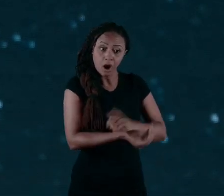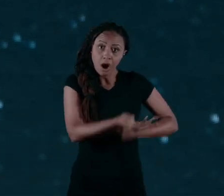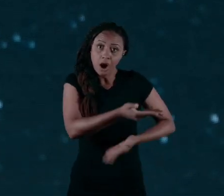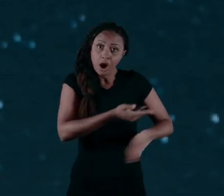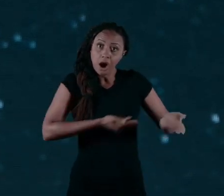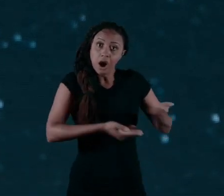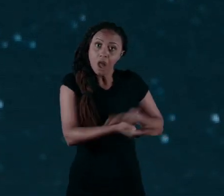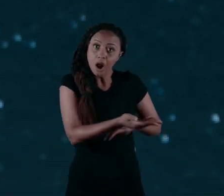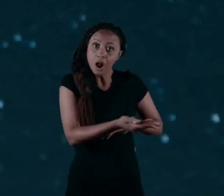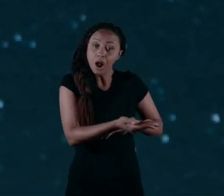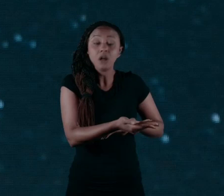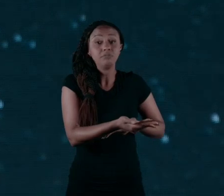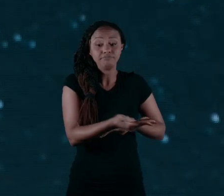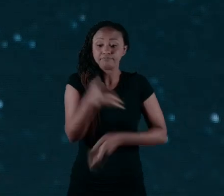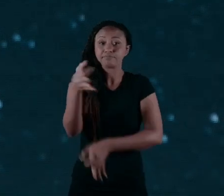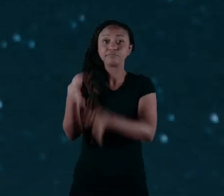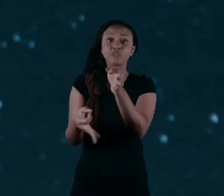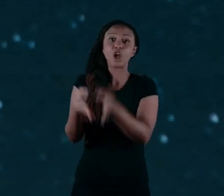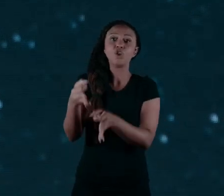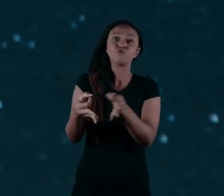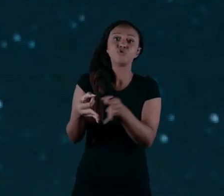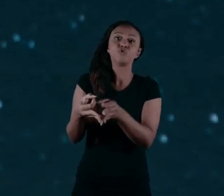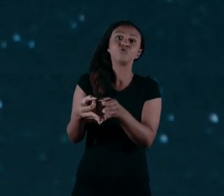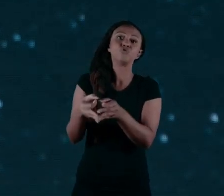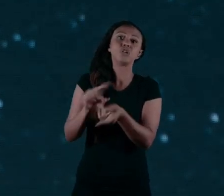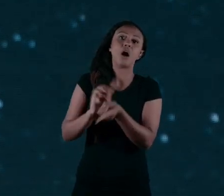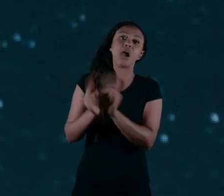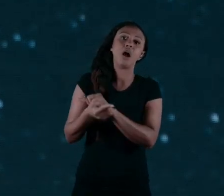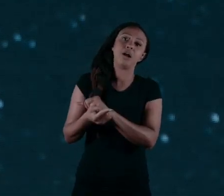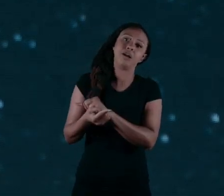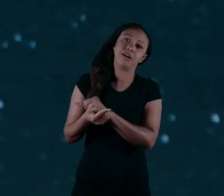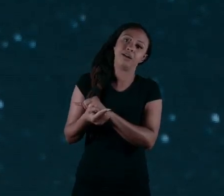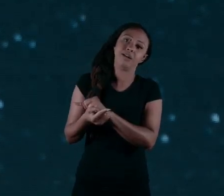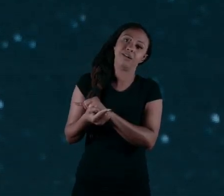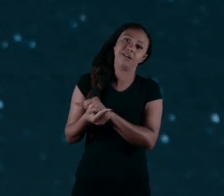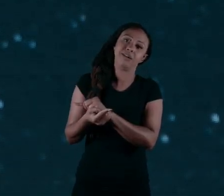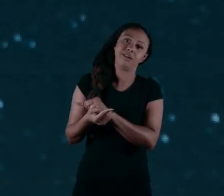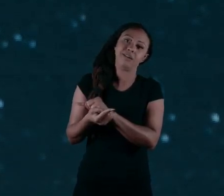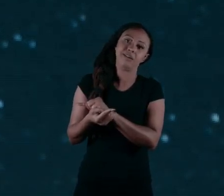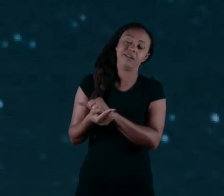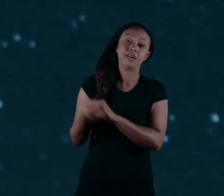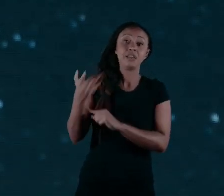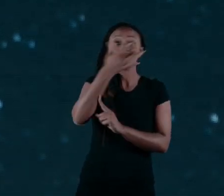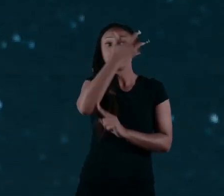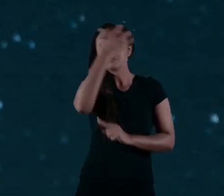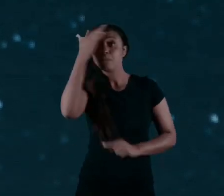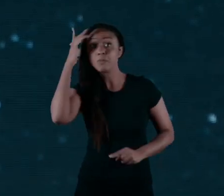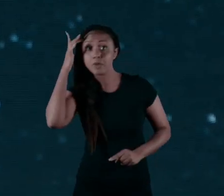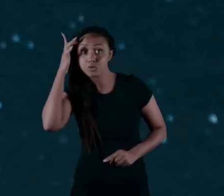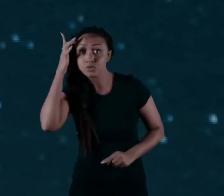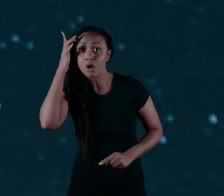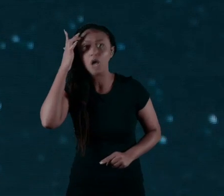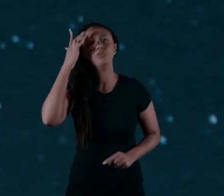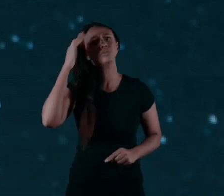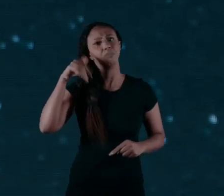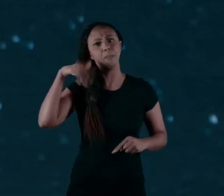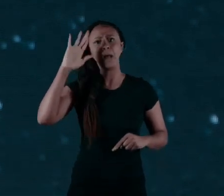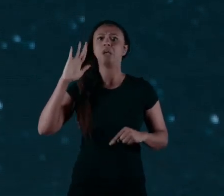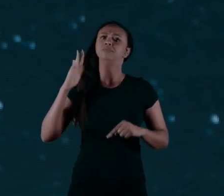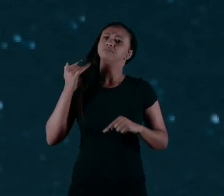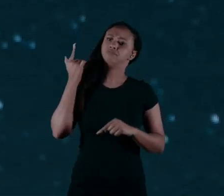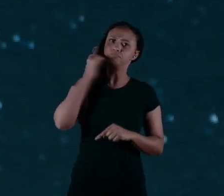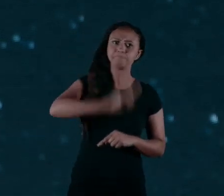e prejudica quem? Os olhos dos sábios e subverte a causa dos justos.